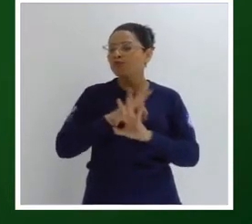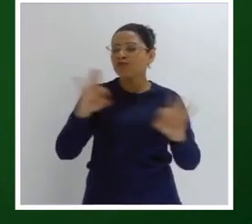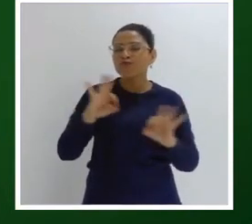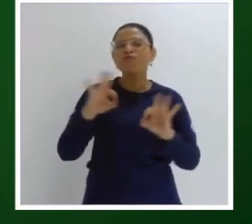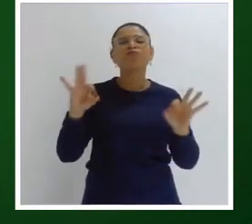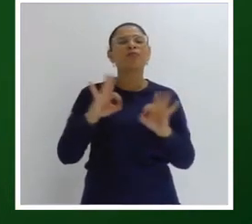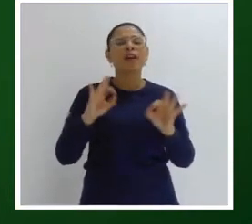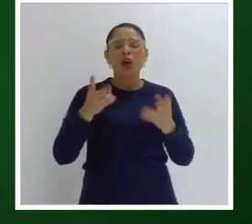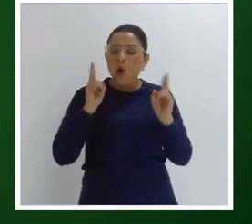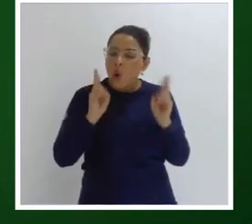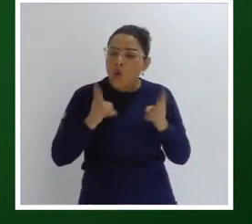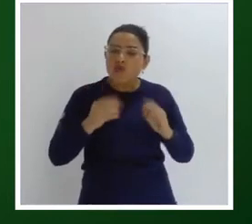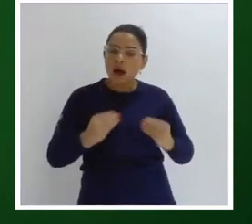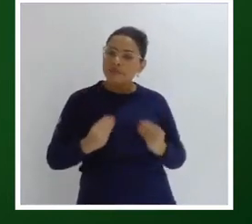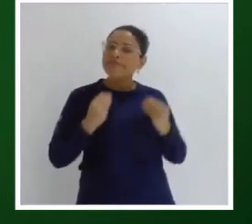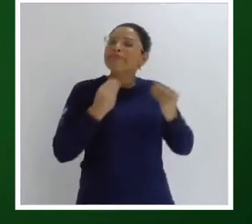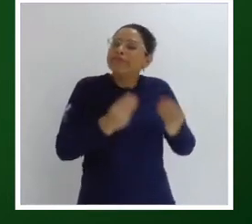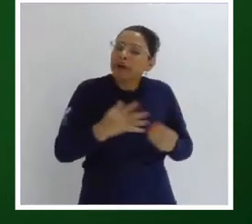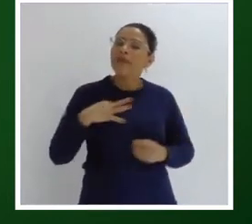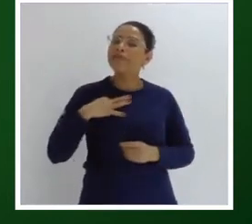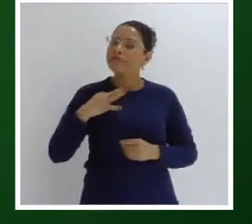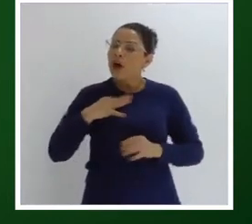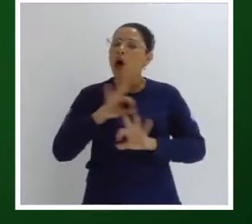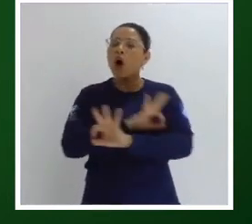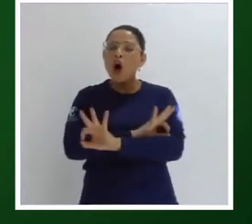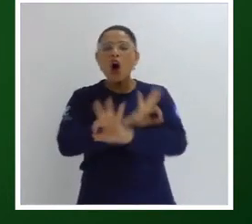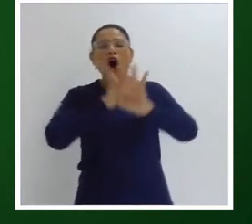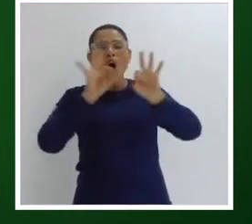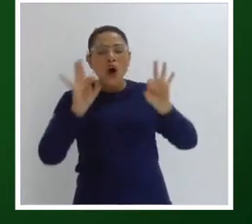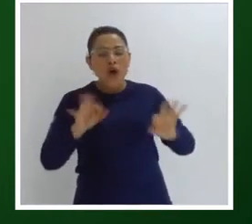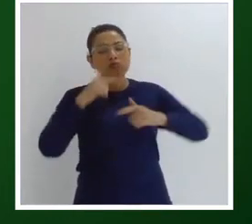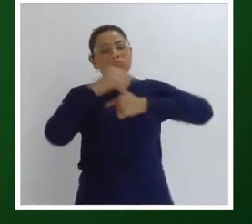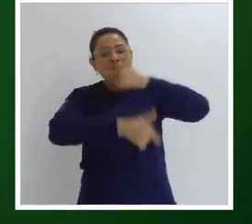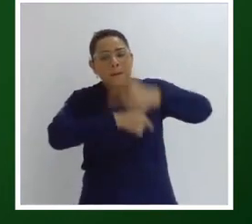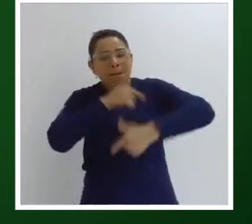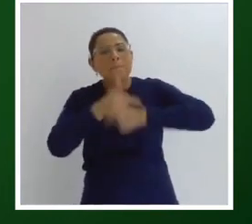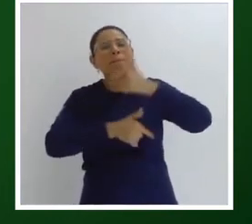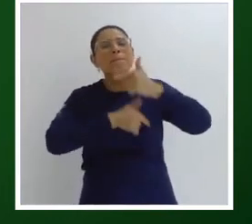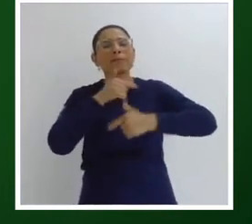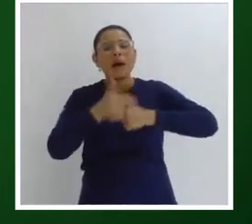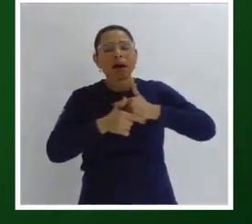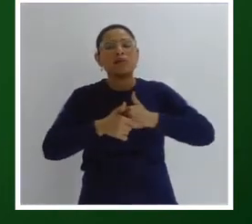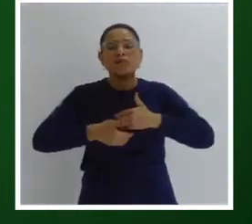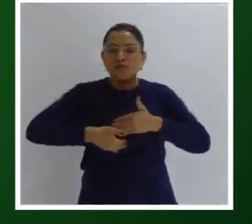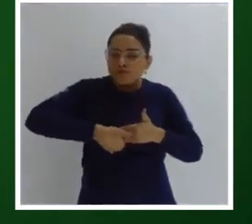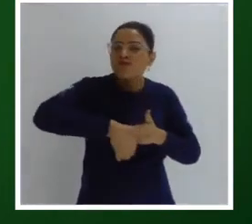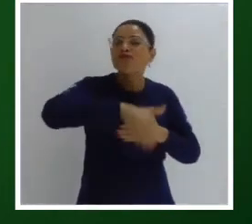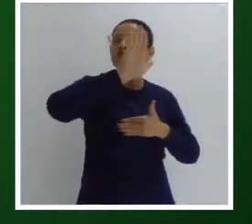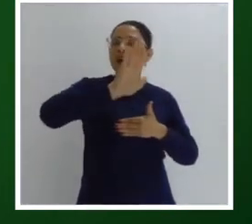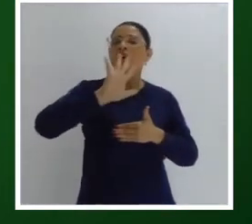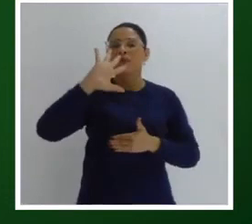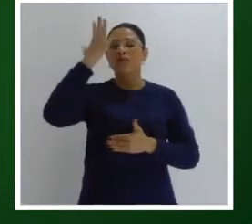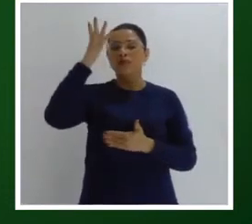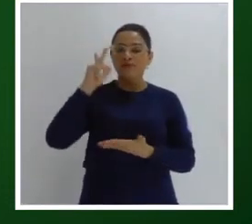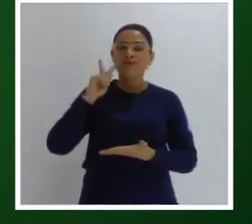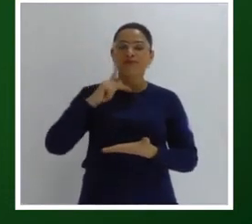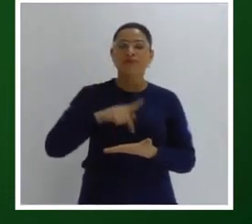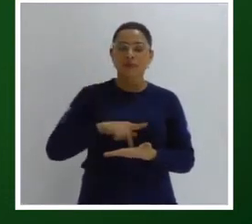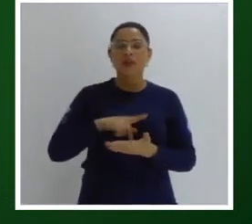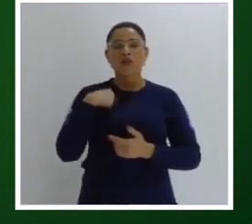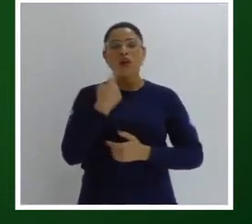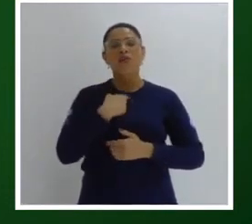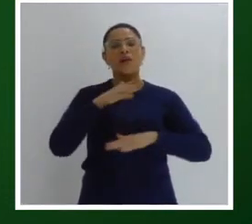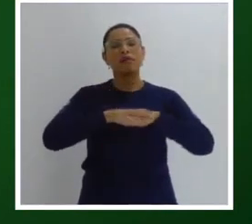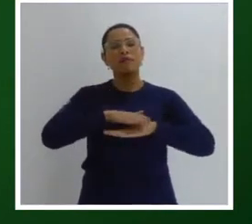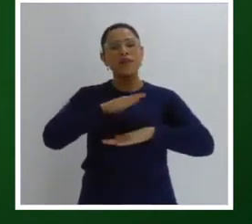continuará sendo sua lista e muito eficiente e todo esse trabalho que dá para daqui para frente vai ainda acontecer nós vamos fazer